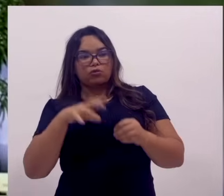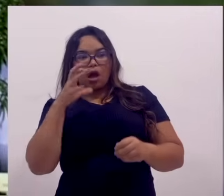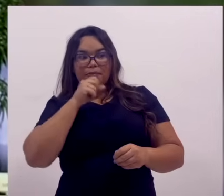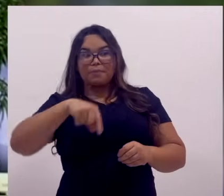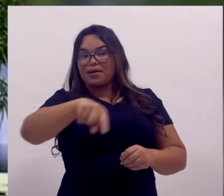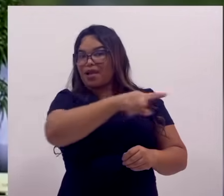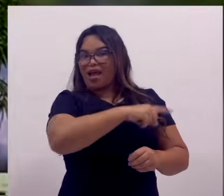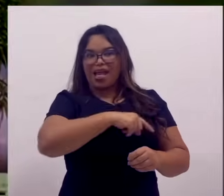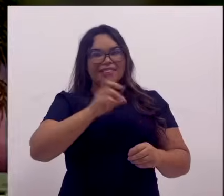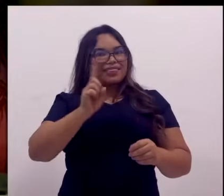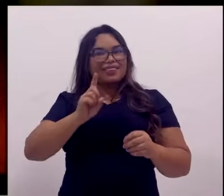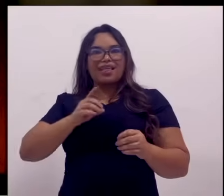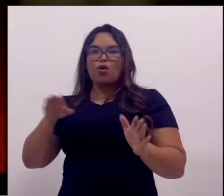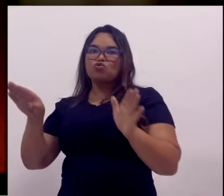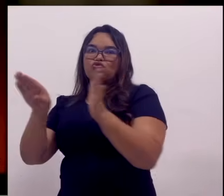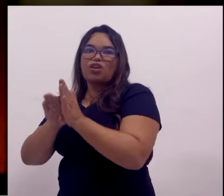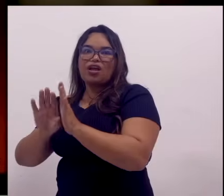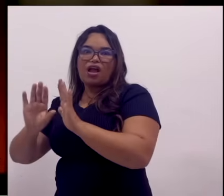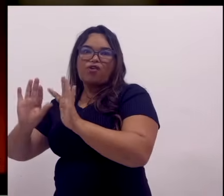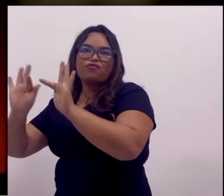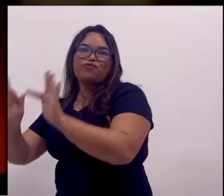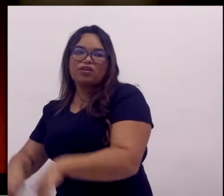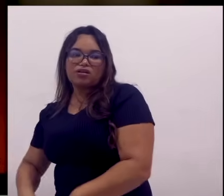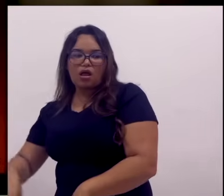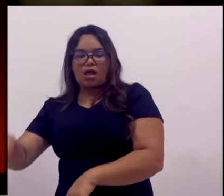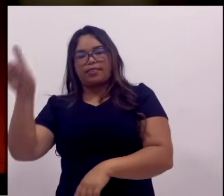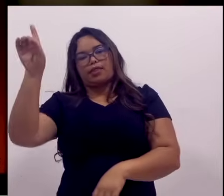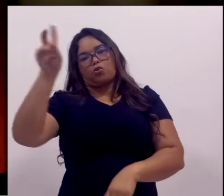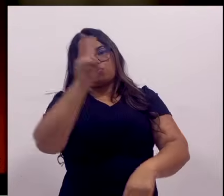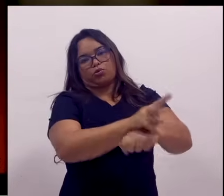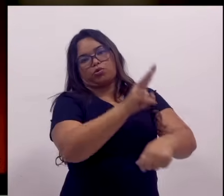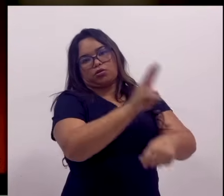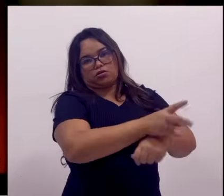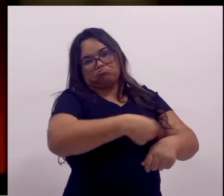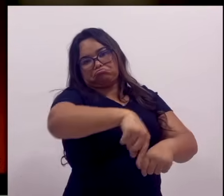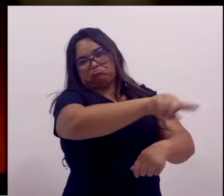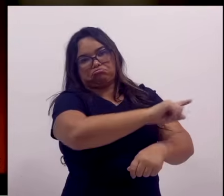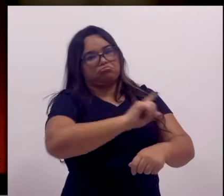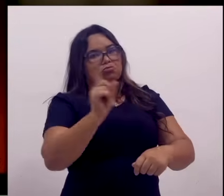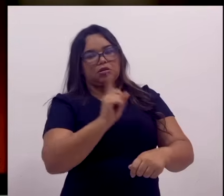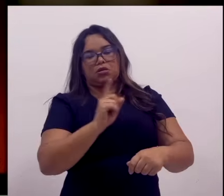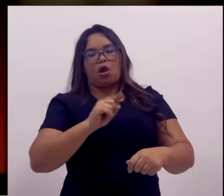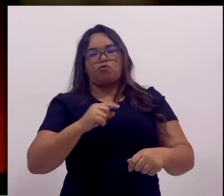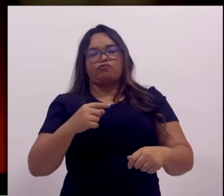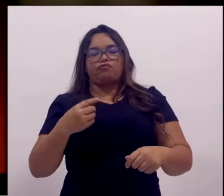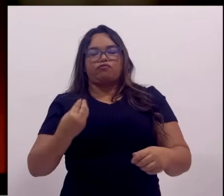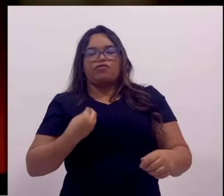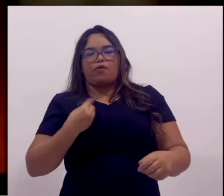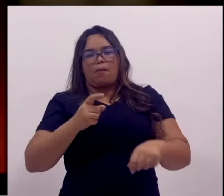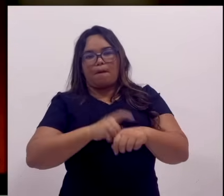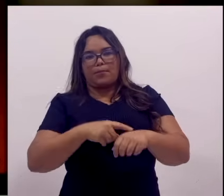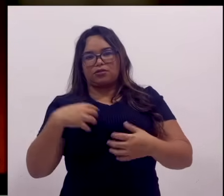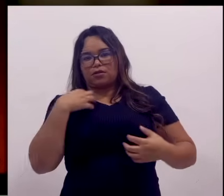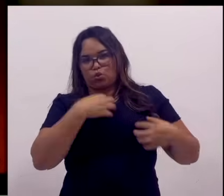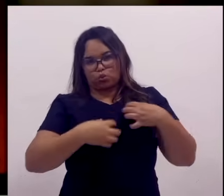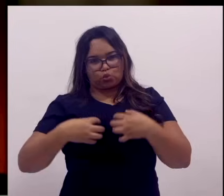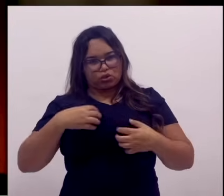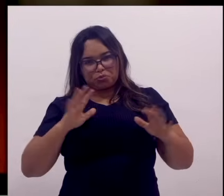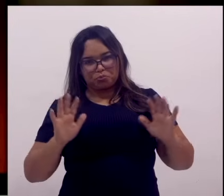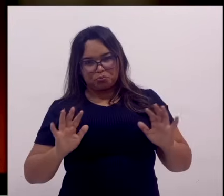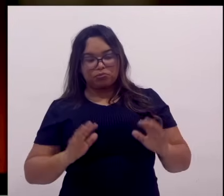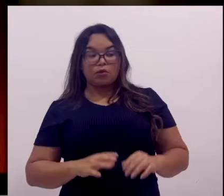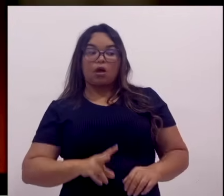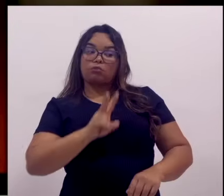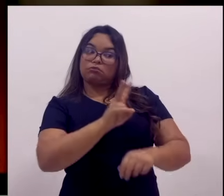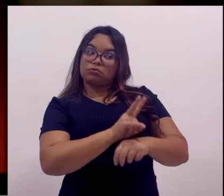finais, porque eles serão preservados da hora da tentação. Preserva o que tens, para que nenhum homem